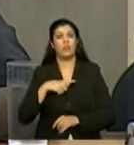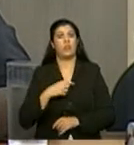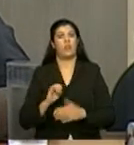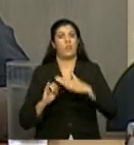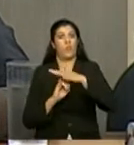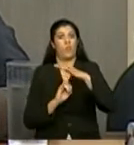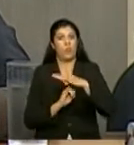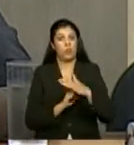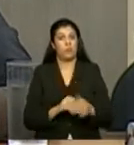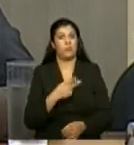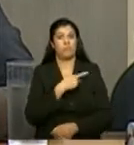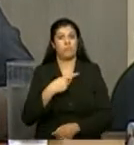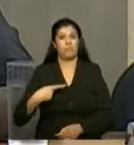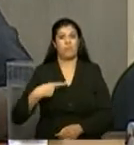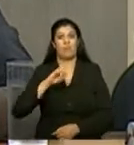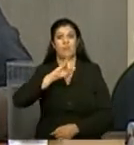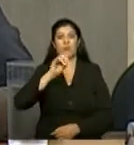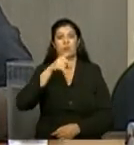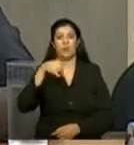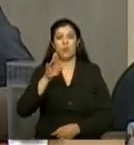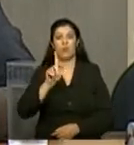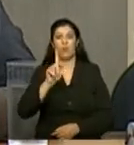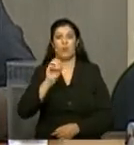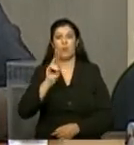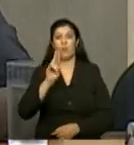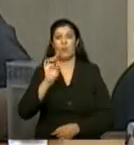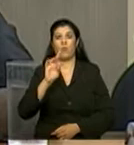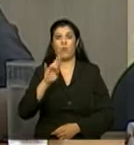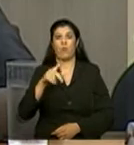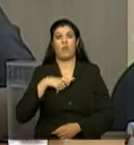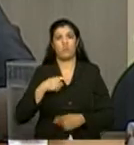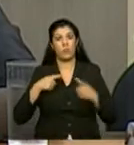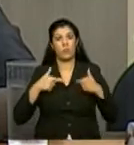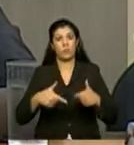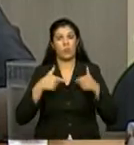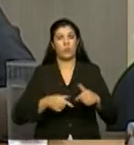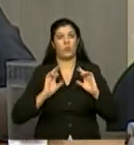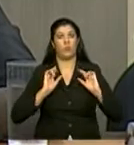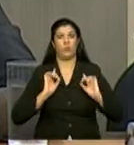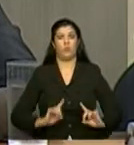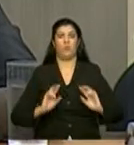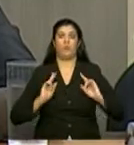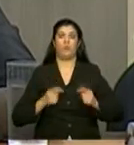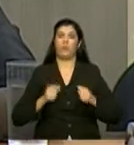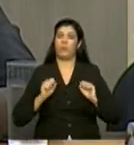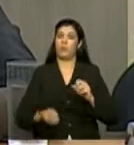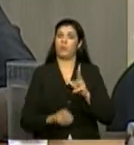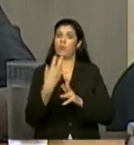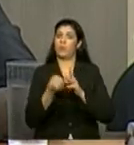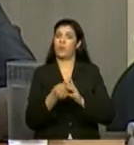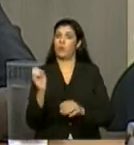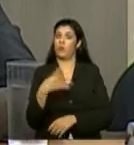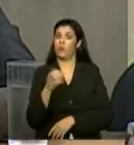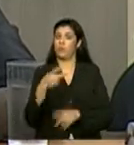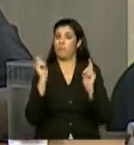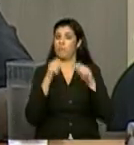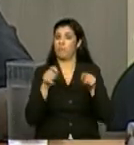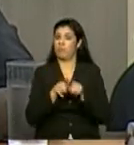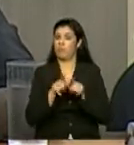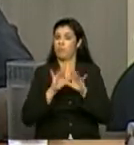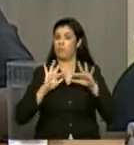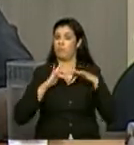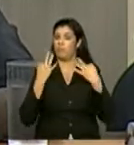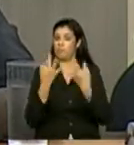luta pelos direitos humanos e podem haver aí outras novas circunstâncias nós a família inclusive estamos